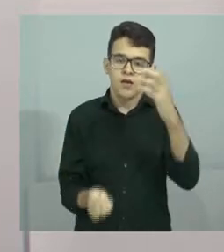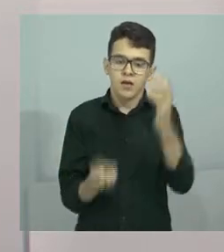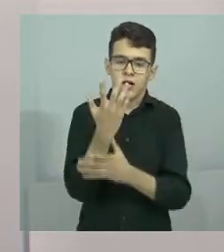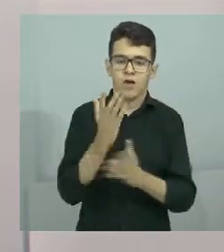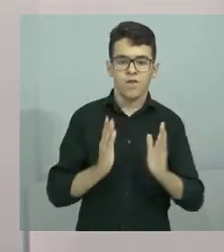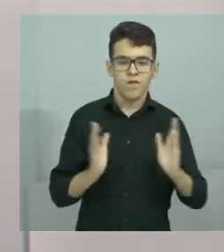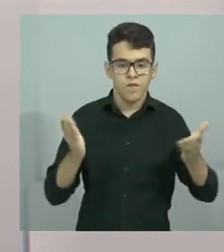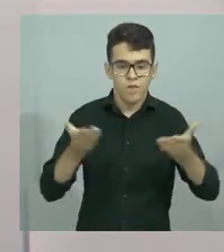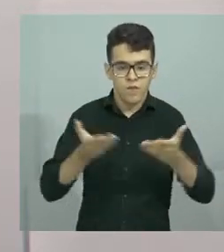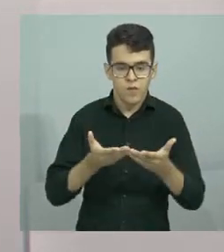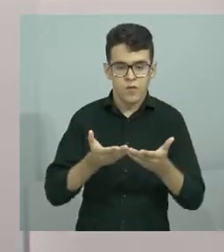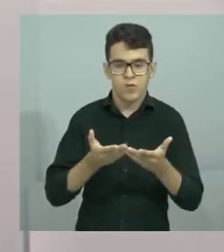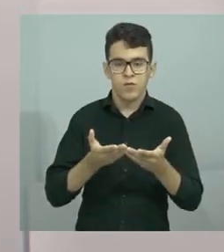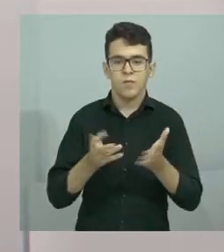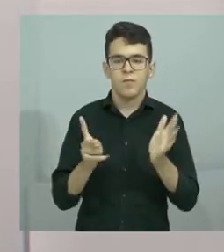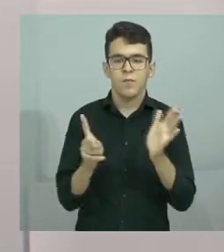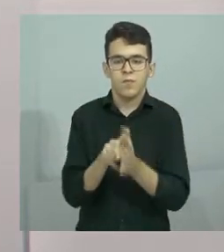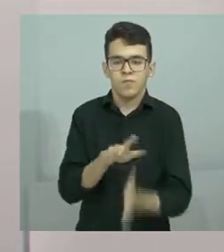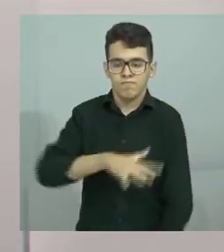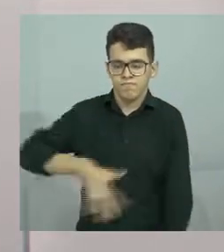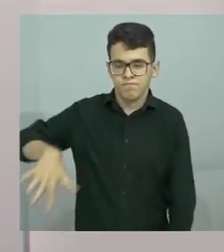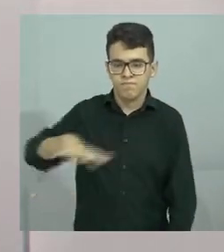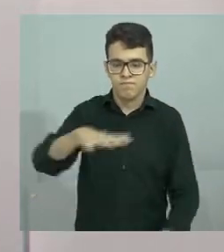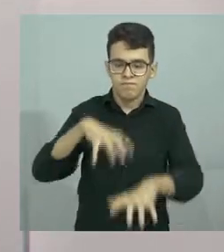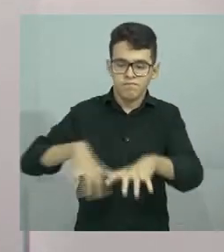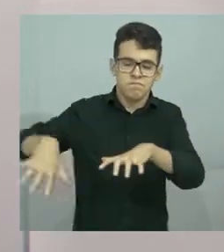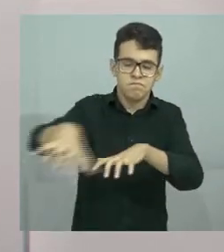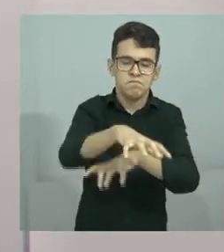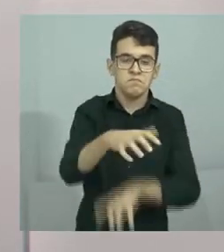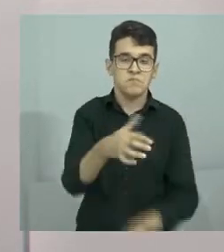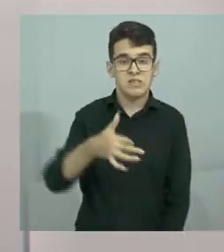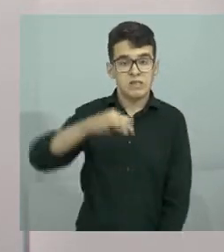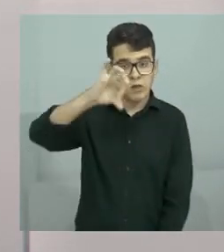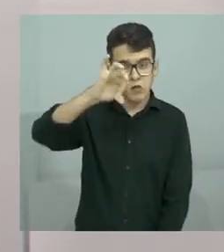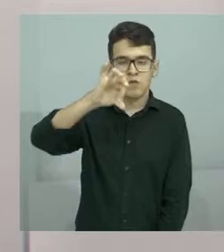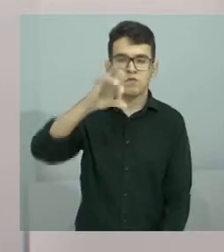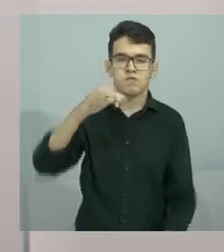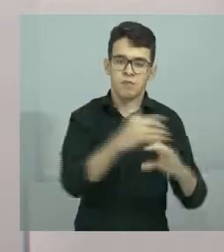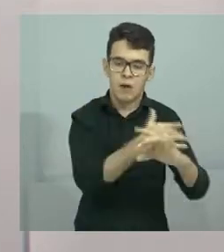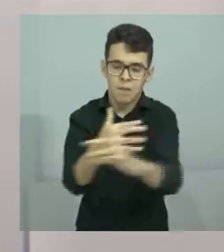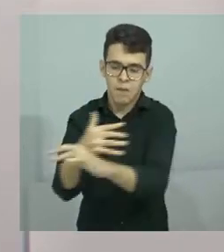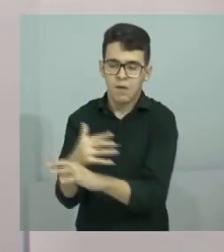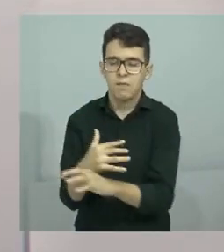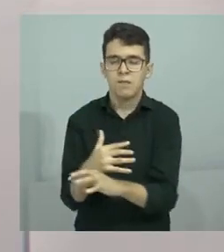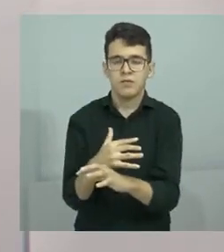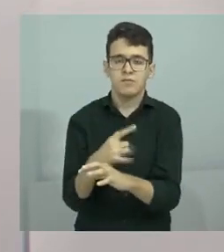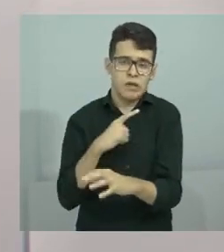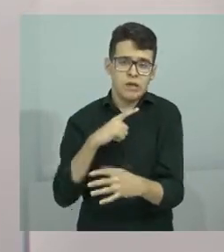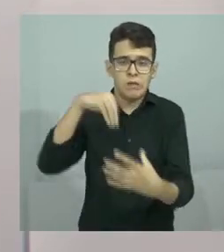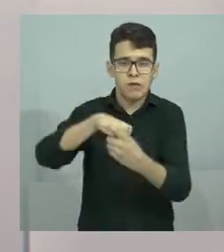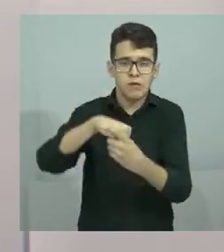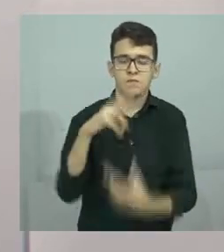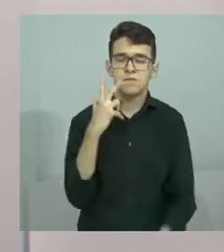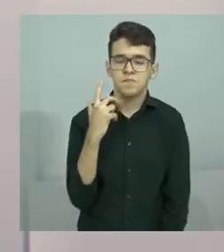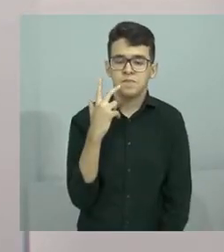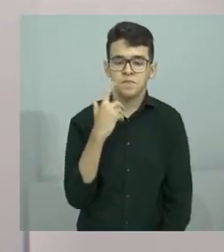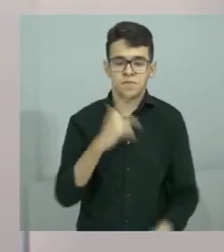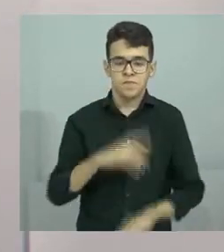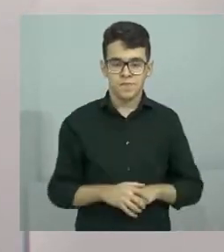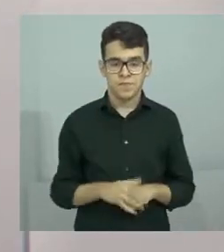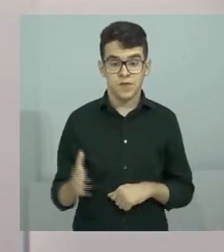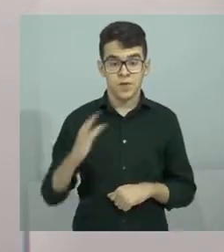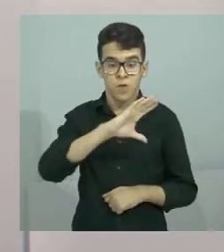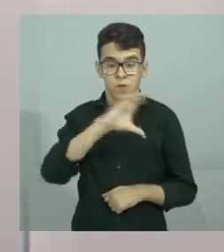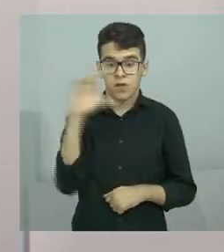Parlamentar Metropolitano, que engloba 19 cidades, incluindo Fortaleza. E o coordenador técnico deste